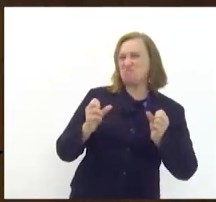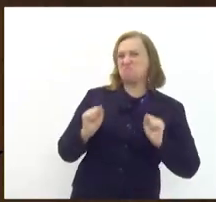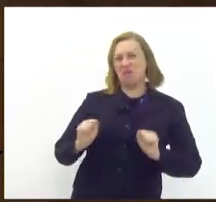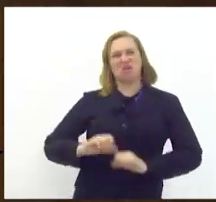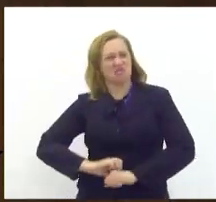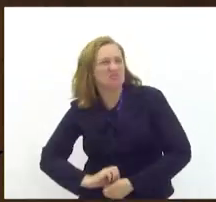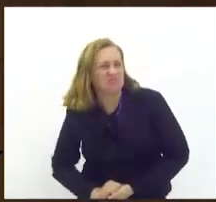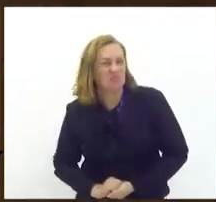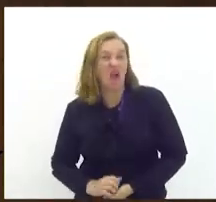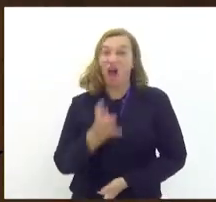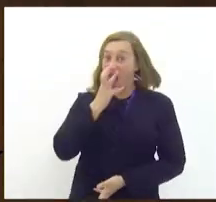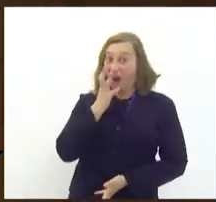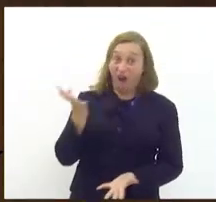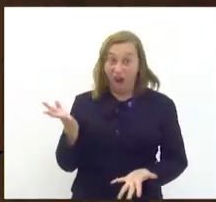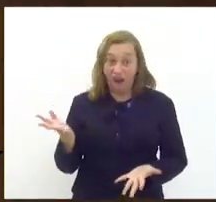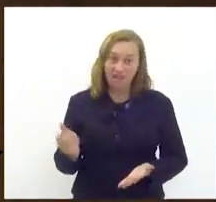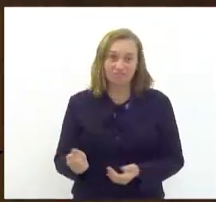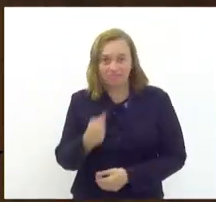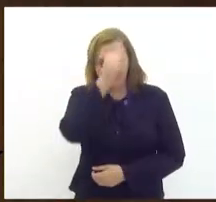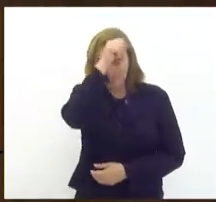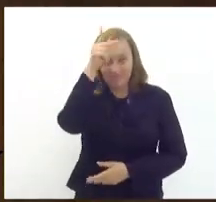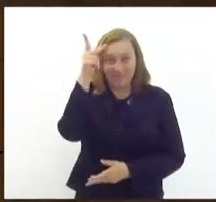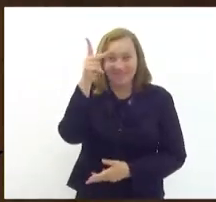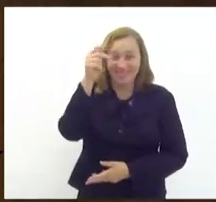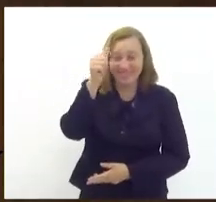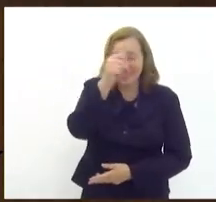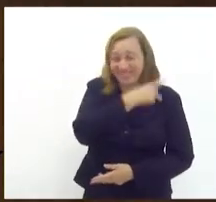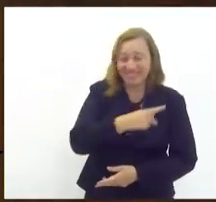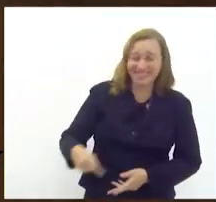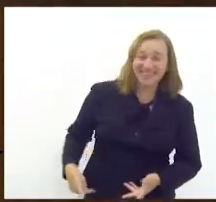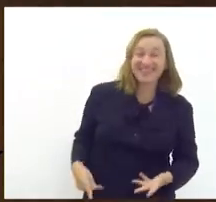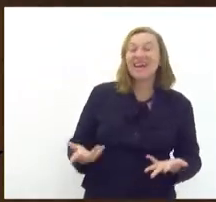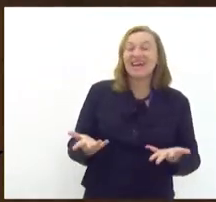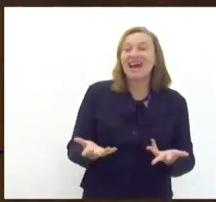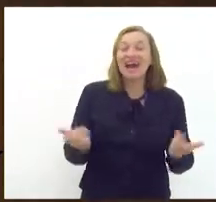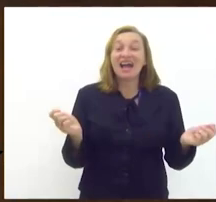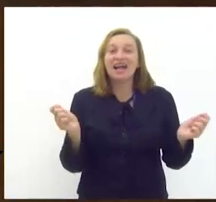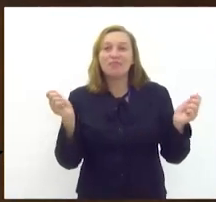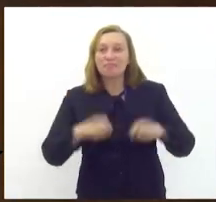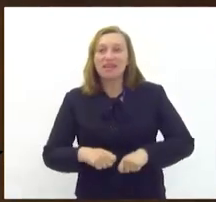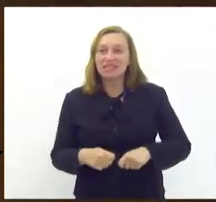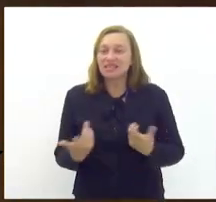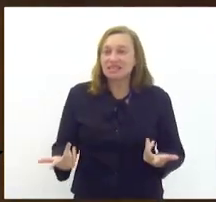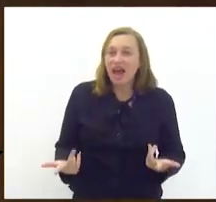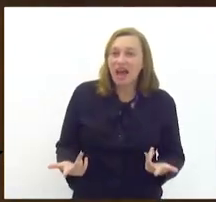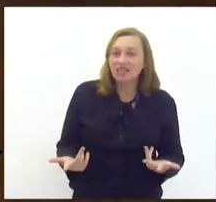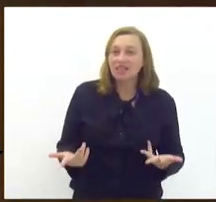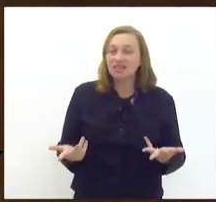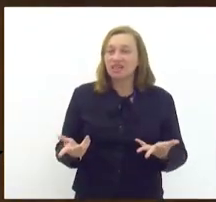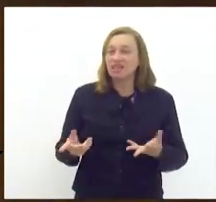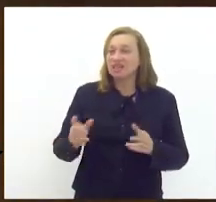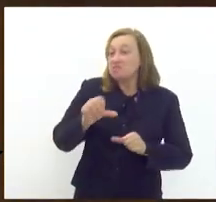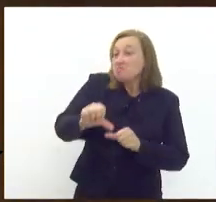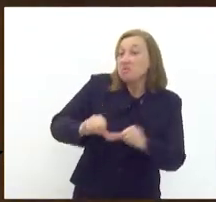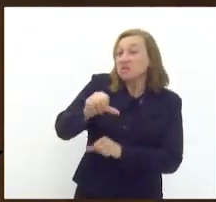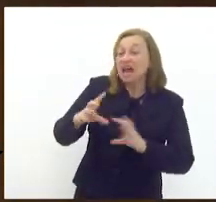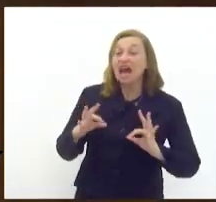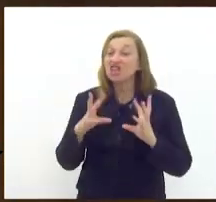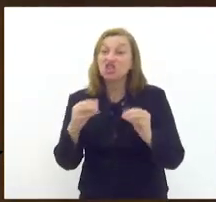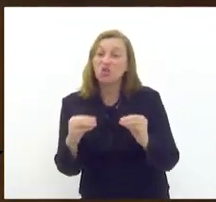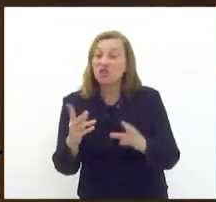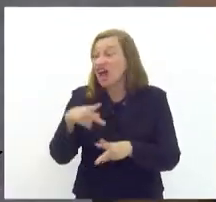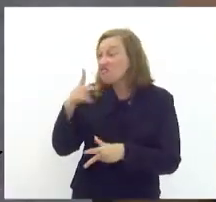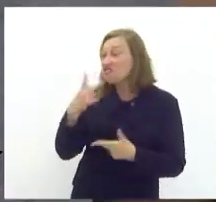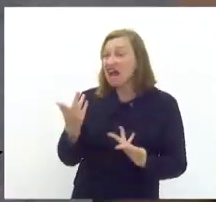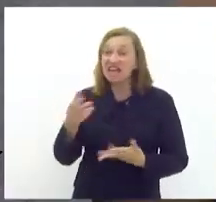é impressionante Presidente a capacidade de deturparem todo um discurso dizendo agora que o deputado